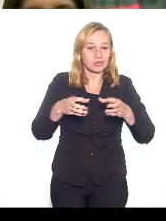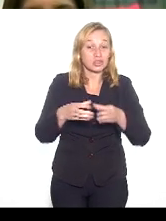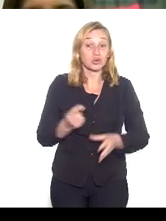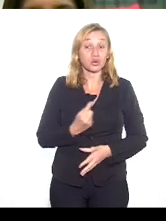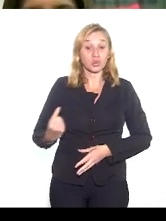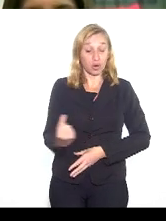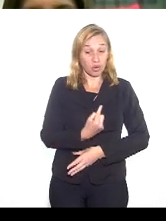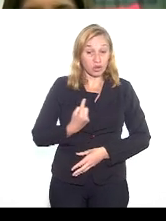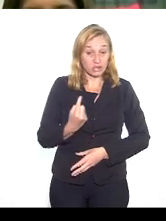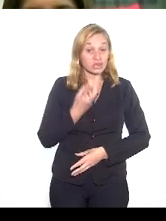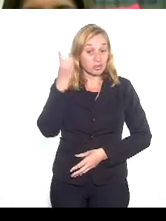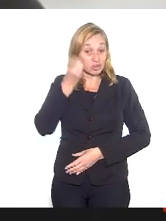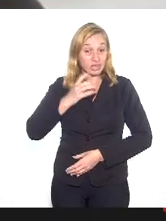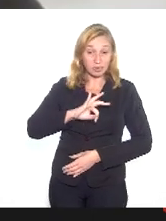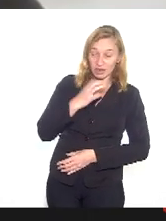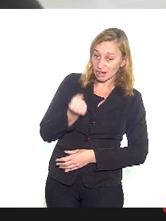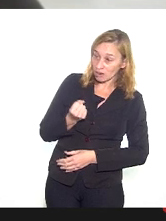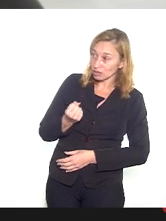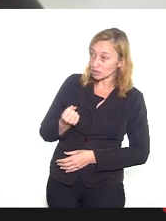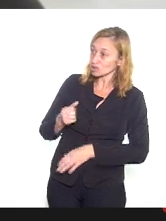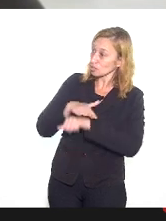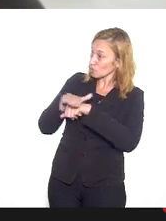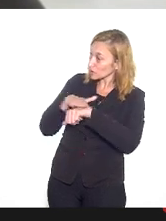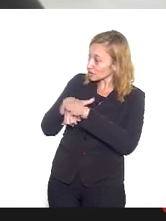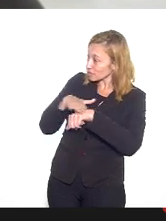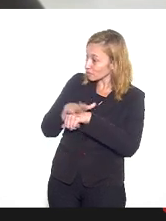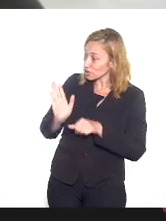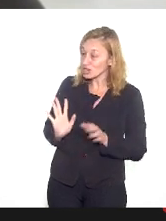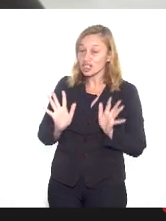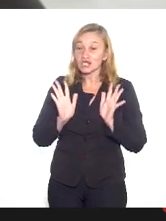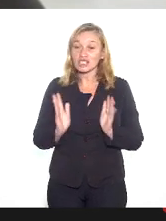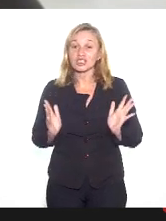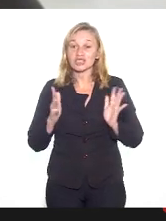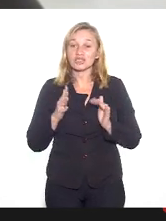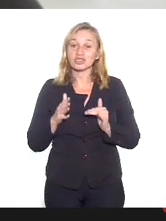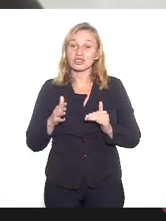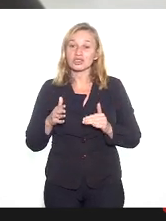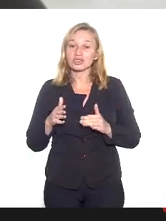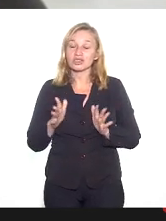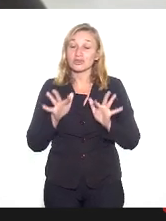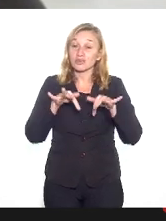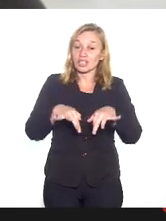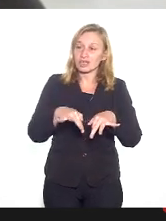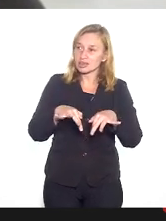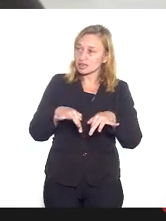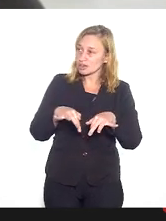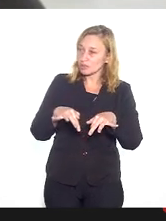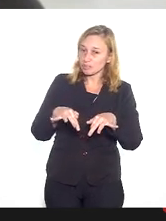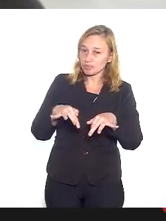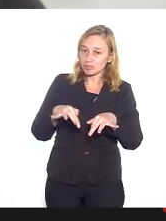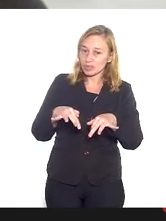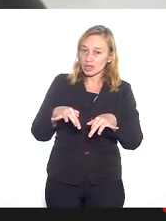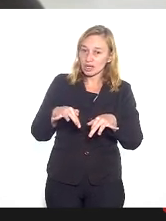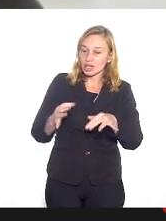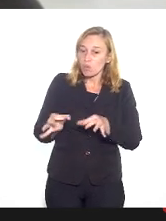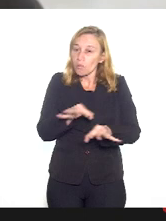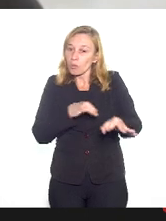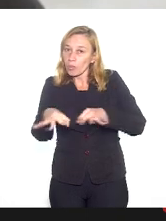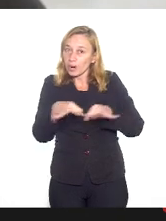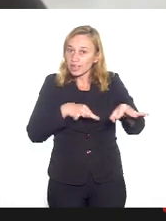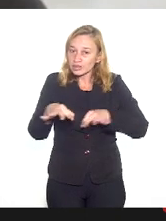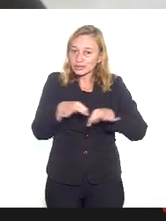nós conversamos e chegamos à conclusão que seria prudente estabelecermos um plano de